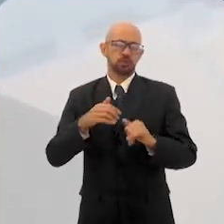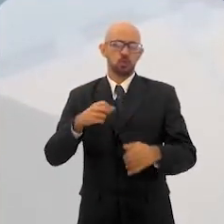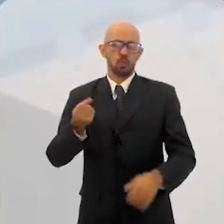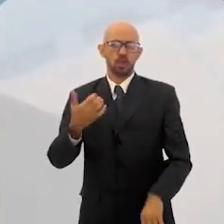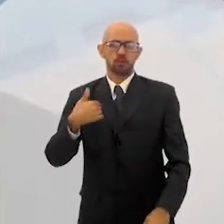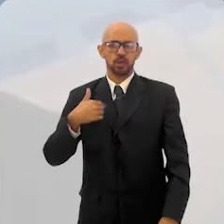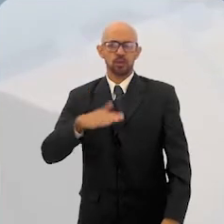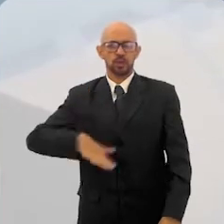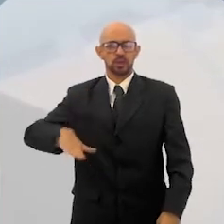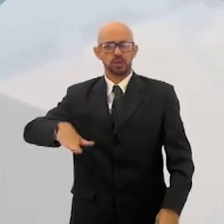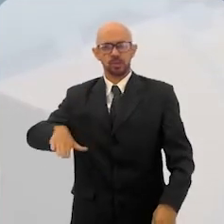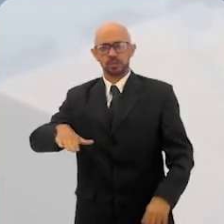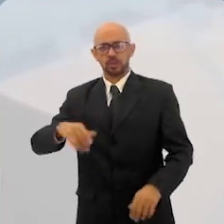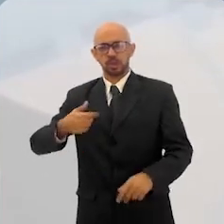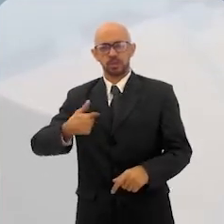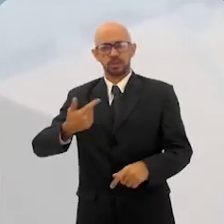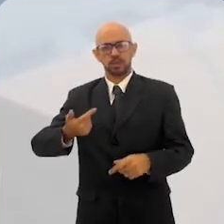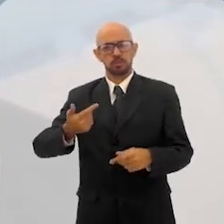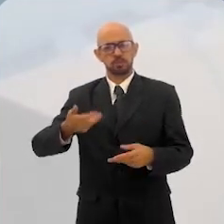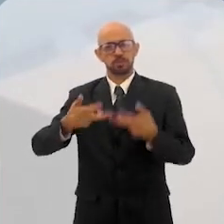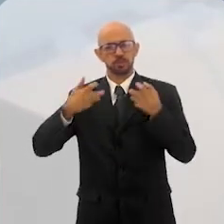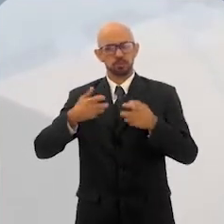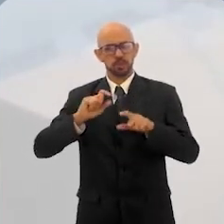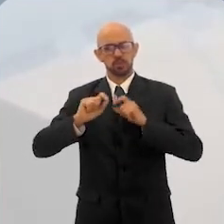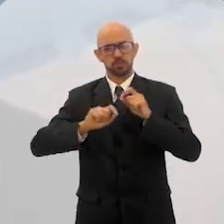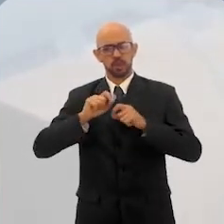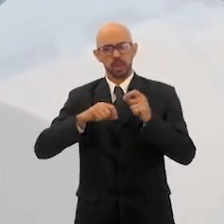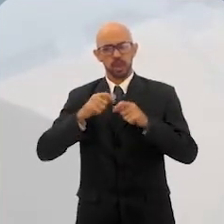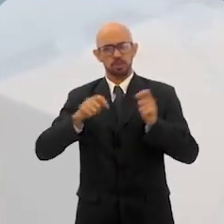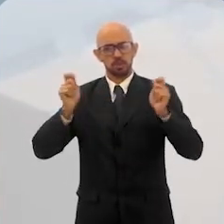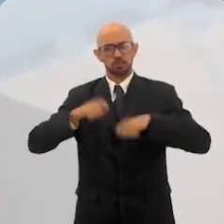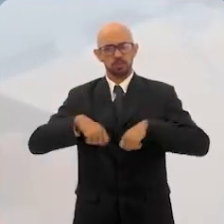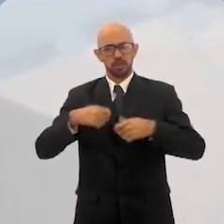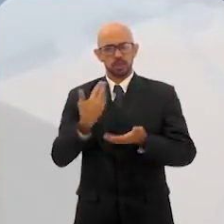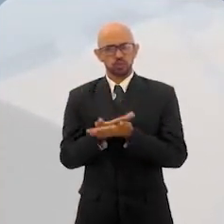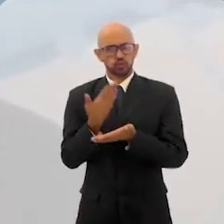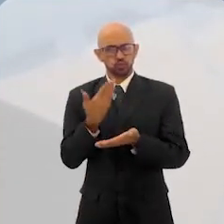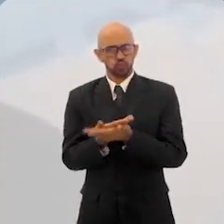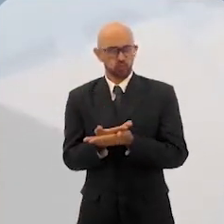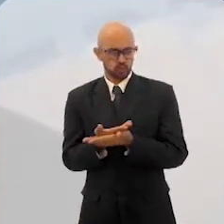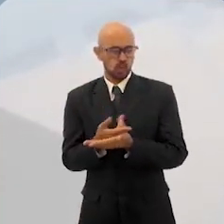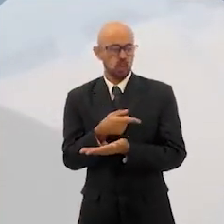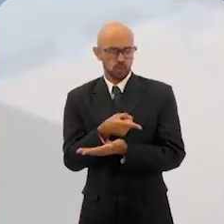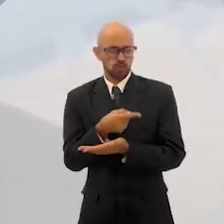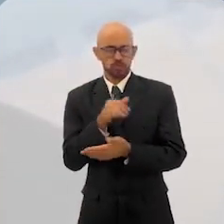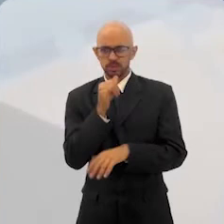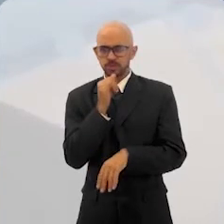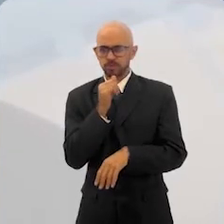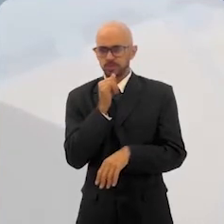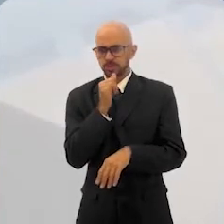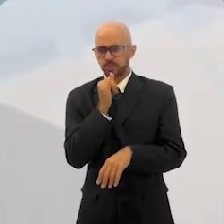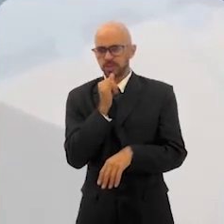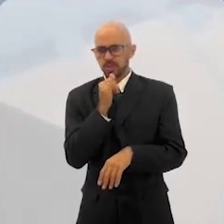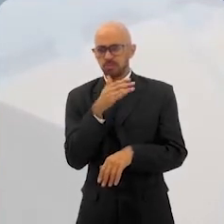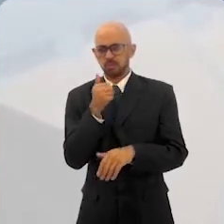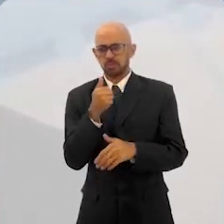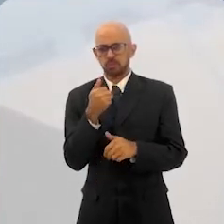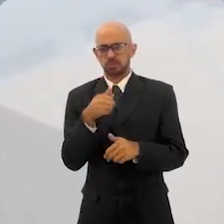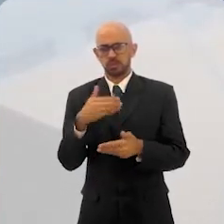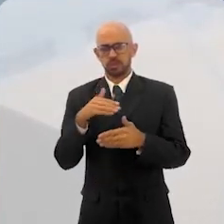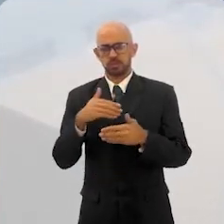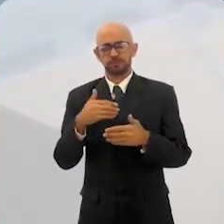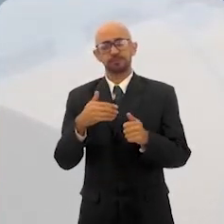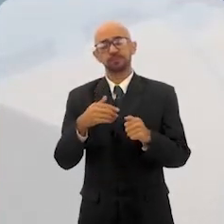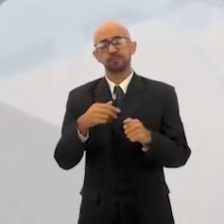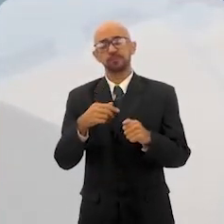e aí já pegando um pouco a possibilidade até de estudos para a escola, mas ainda falando da infância, ainda falando dessa construção